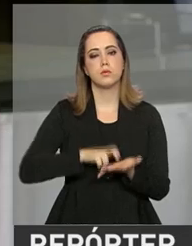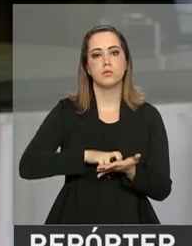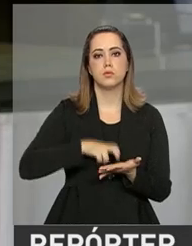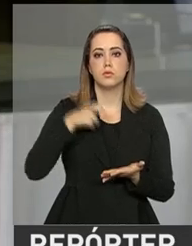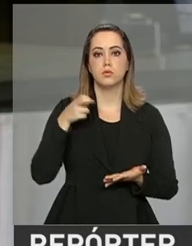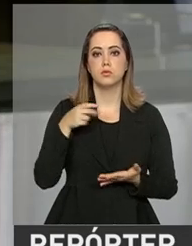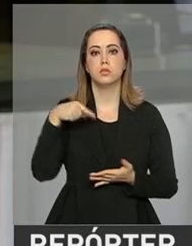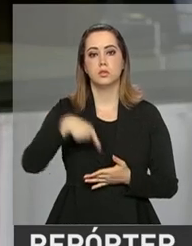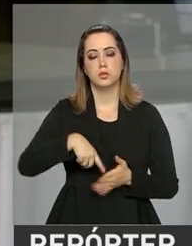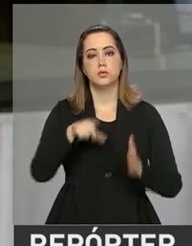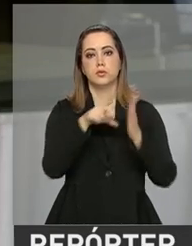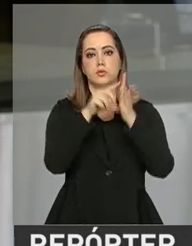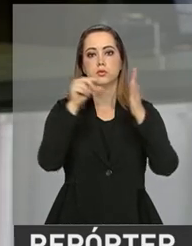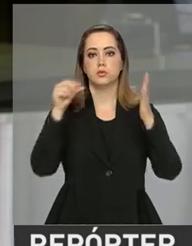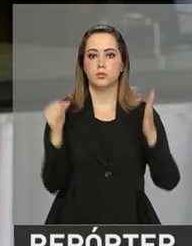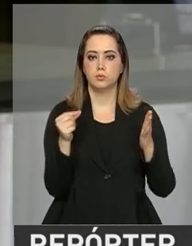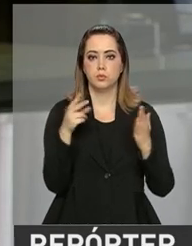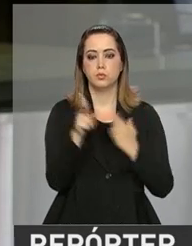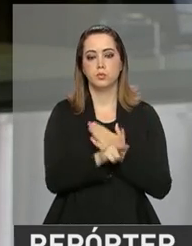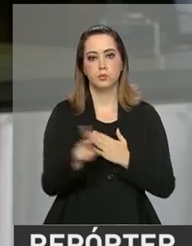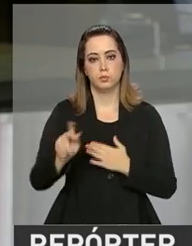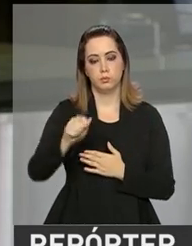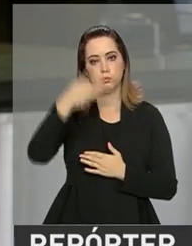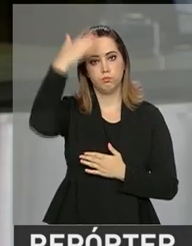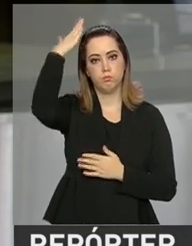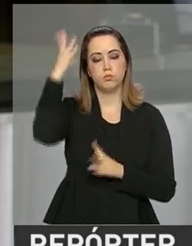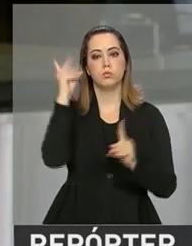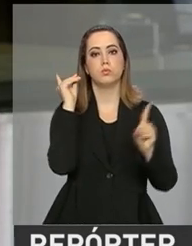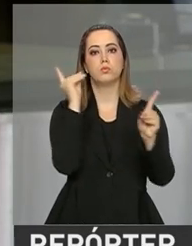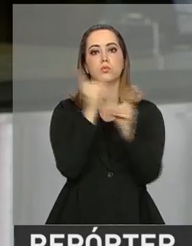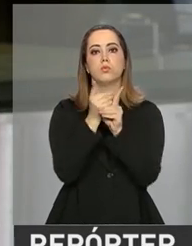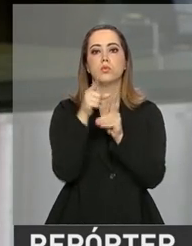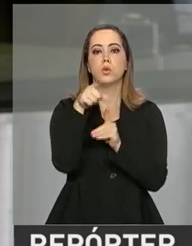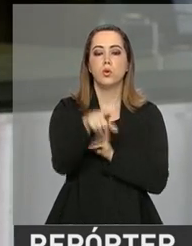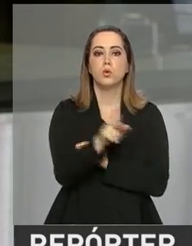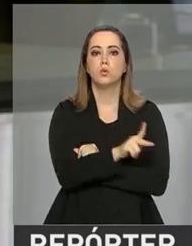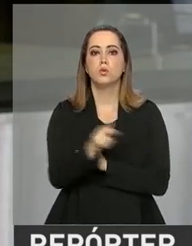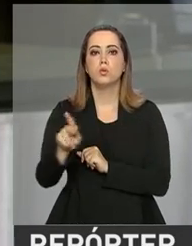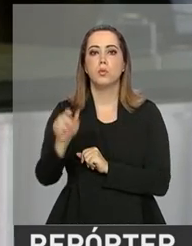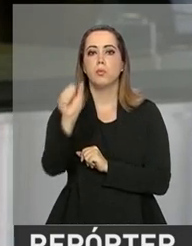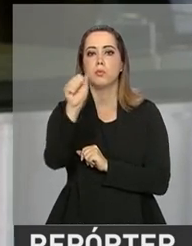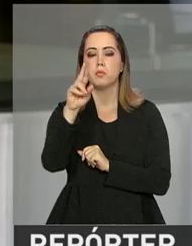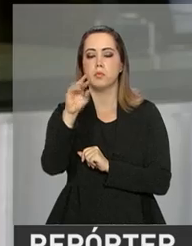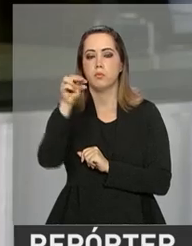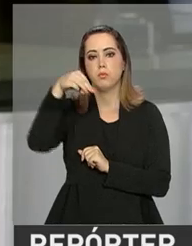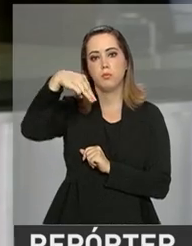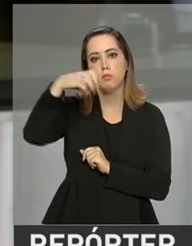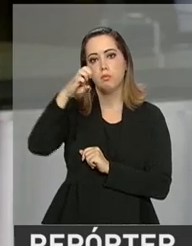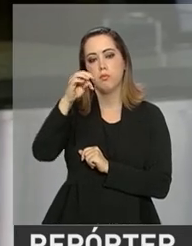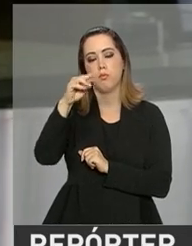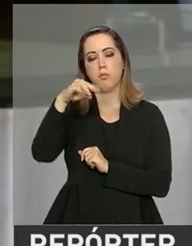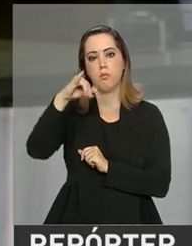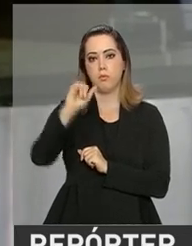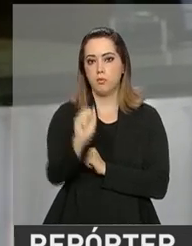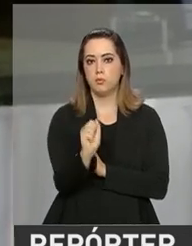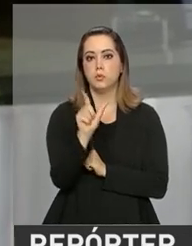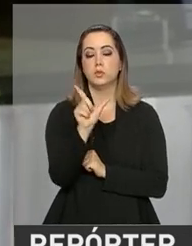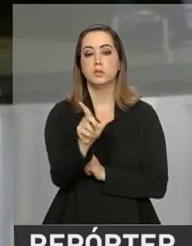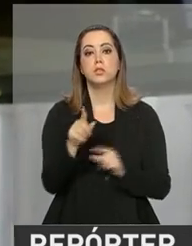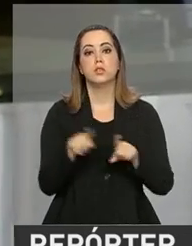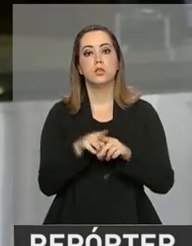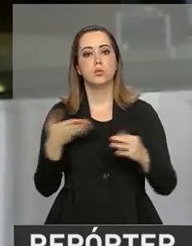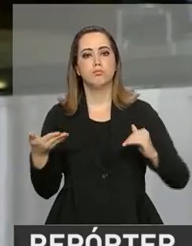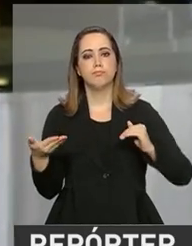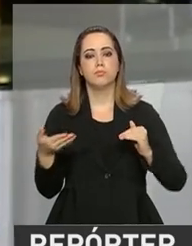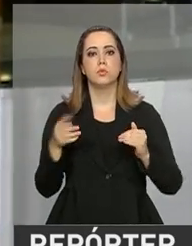Palácio do Planalto o presidente em exercício Michel Temer recebeu o presidente da Armênia sgi sergan foram assinados atos de